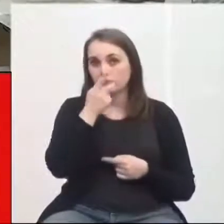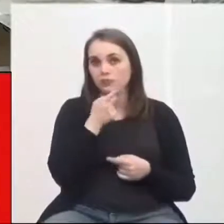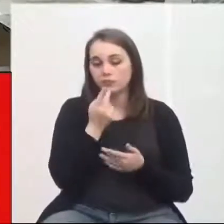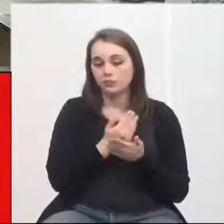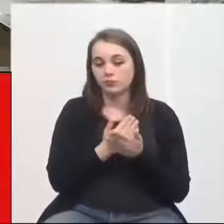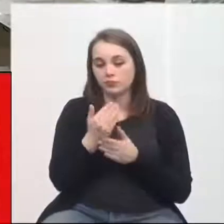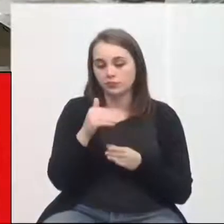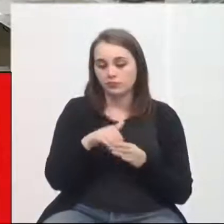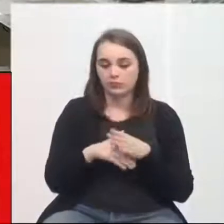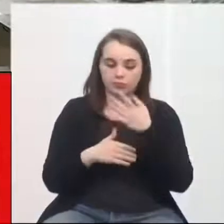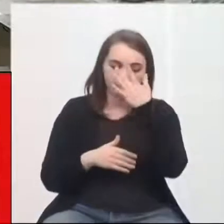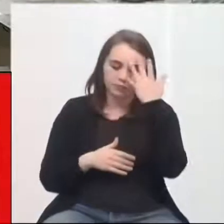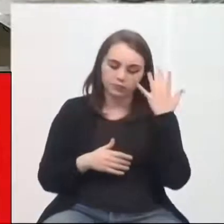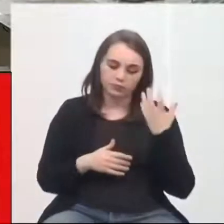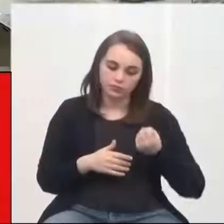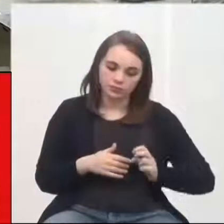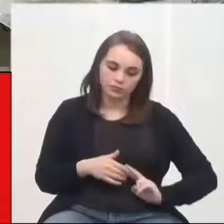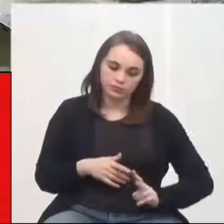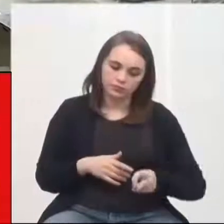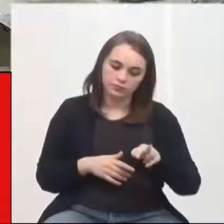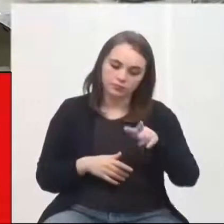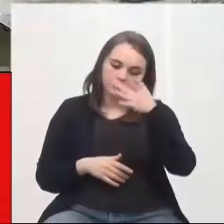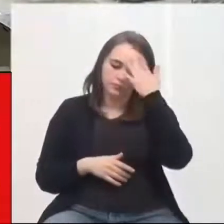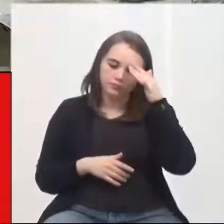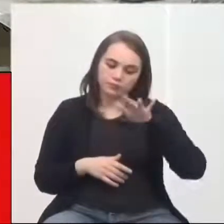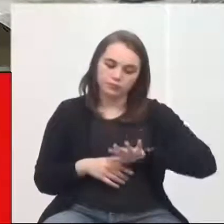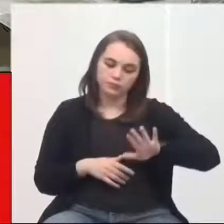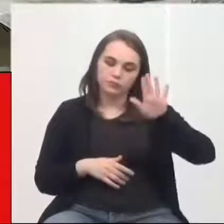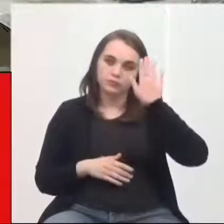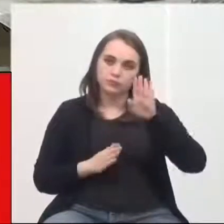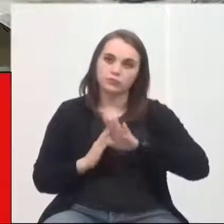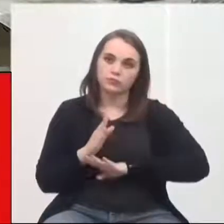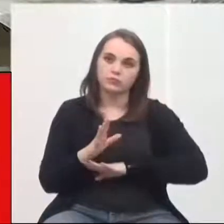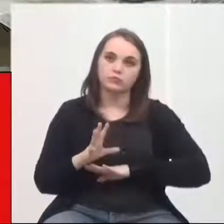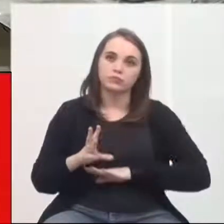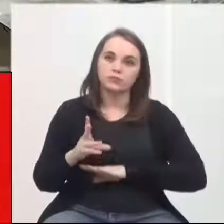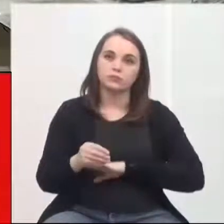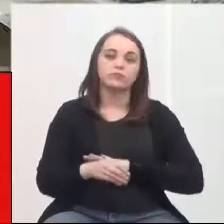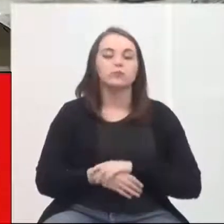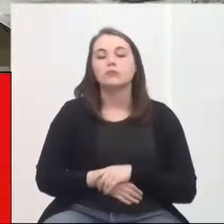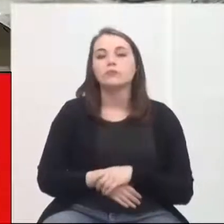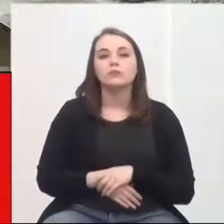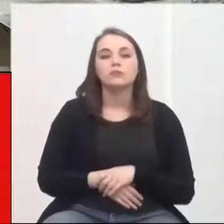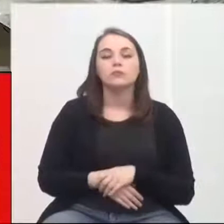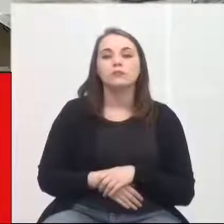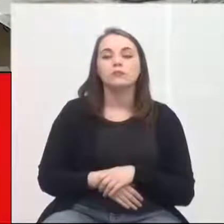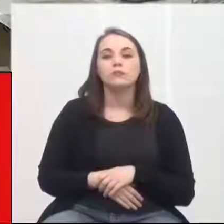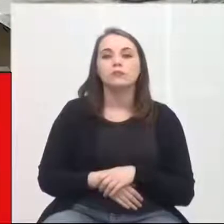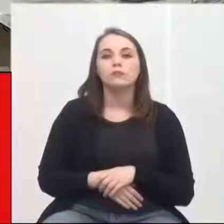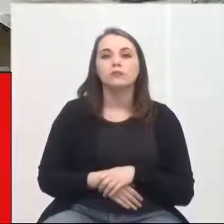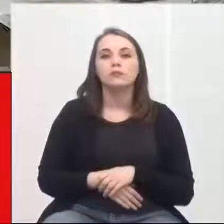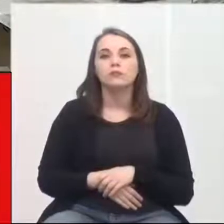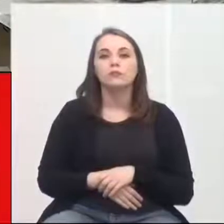discutir, está em votação. Os favoráveis permaneçam como estão, os contrários se manifestem. Aprovado por unanimidade. Envio.